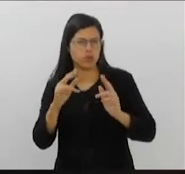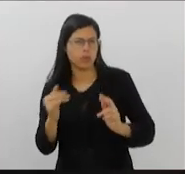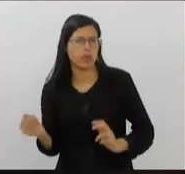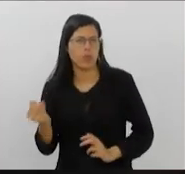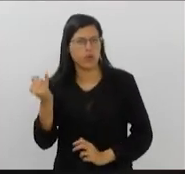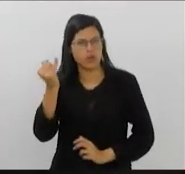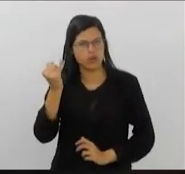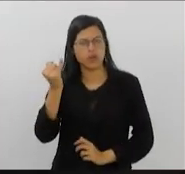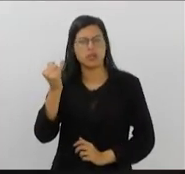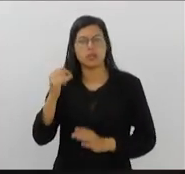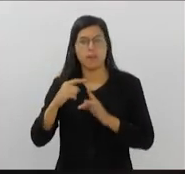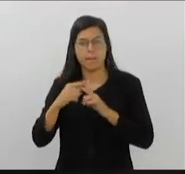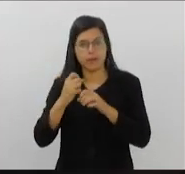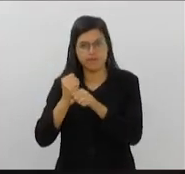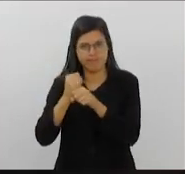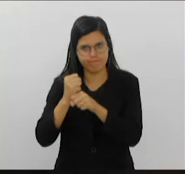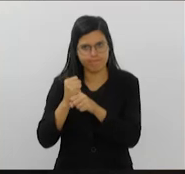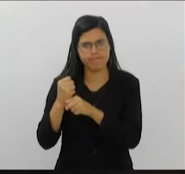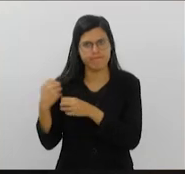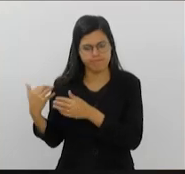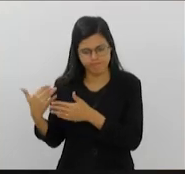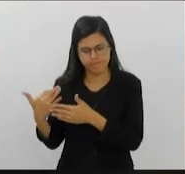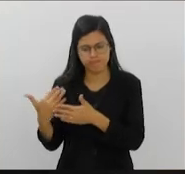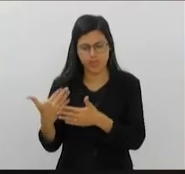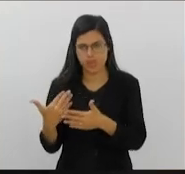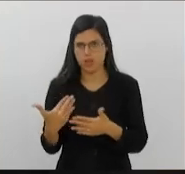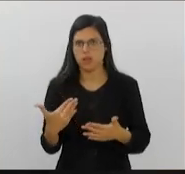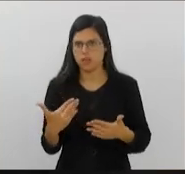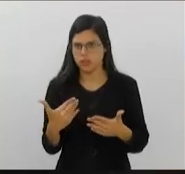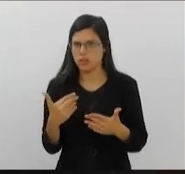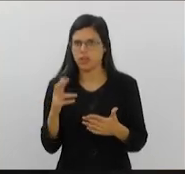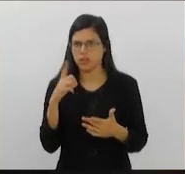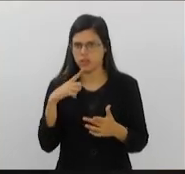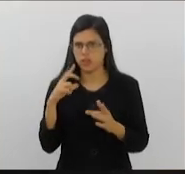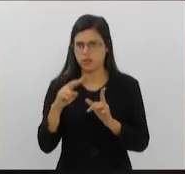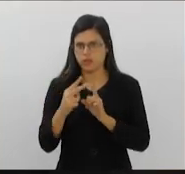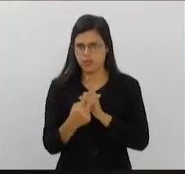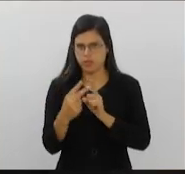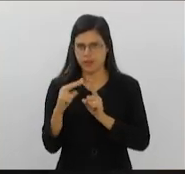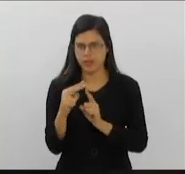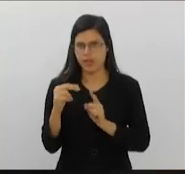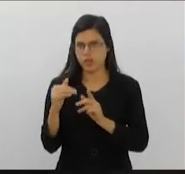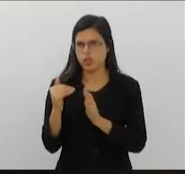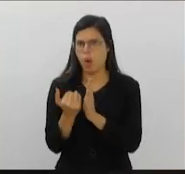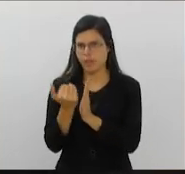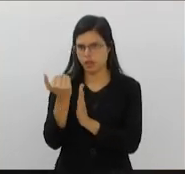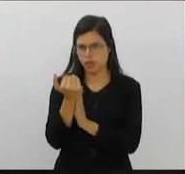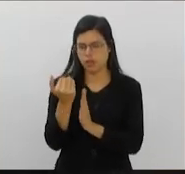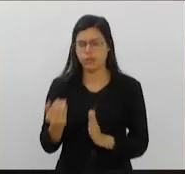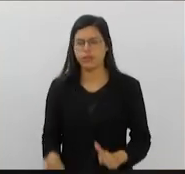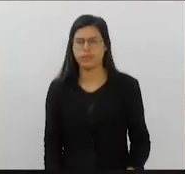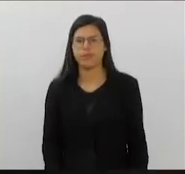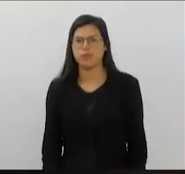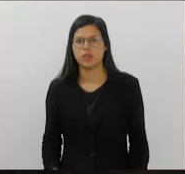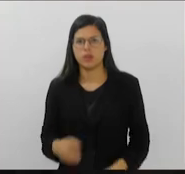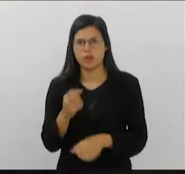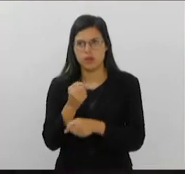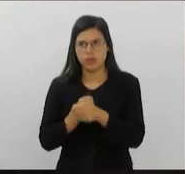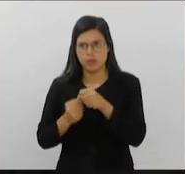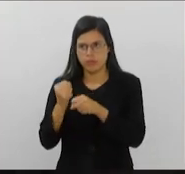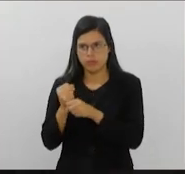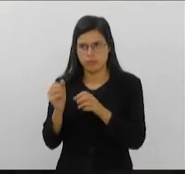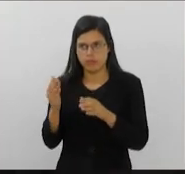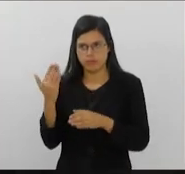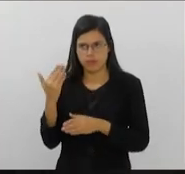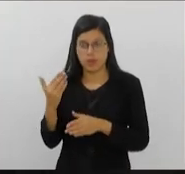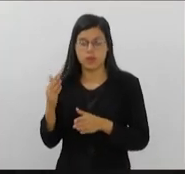anos ele tem ganhado essa relevância. E no ano passado nós retomamos esse fórum e também identificamos